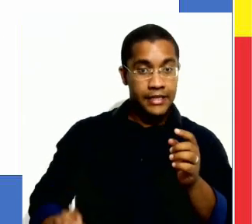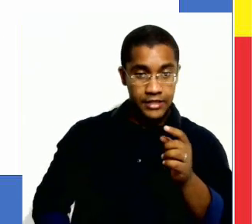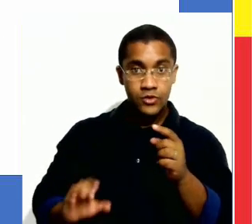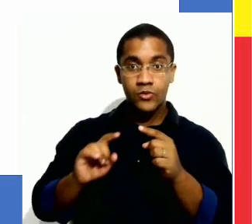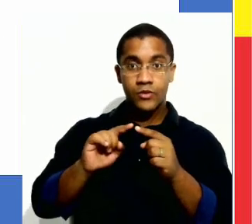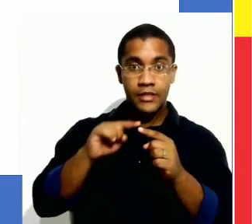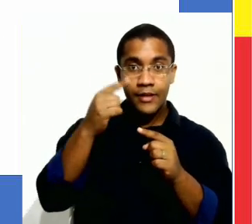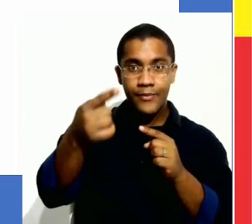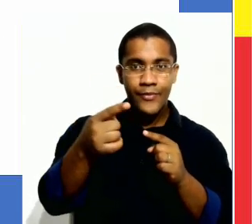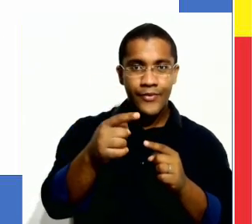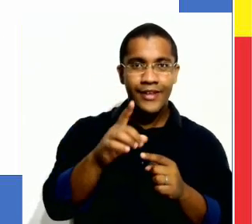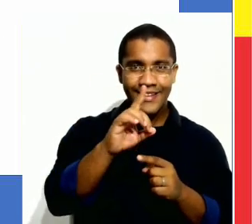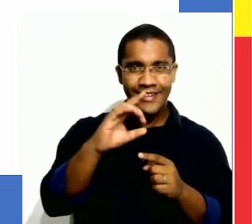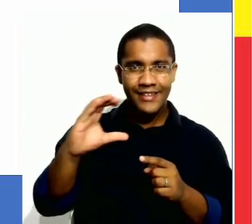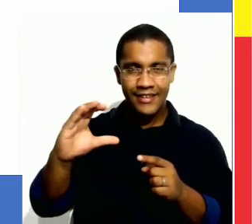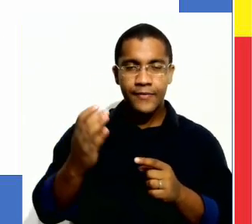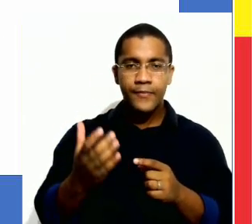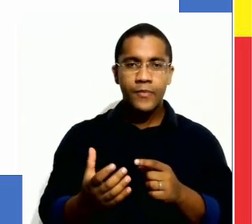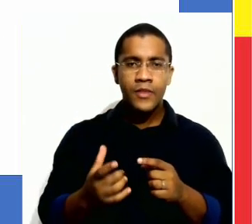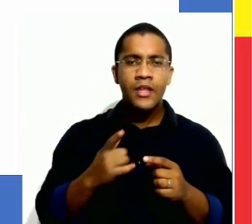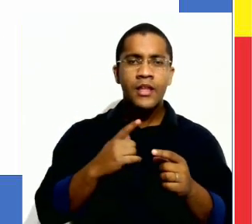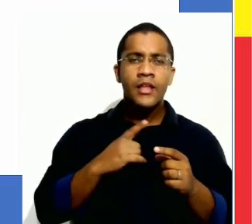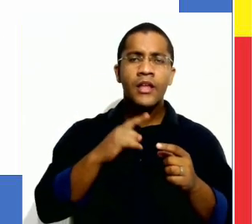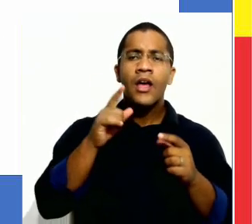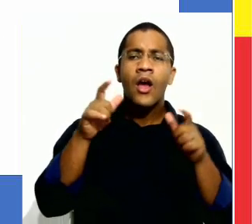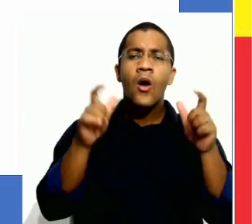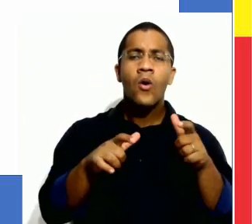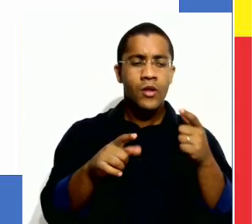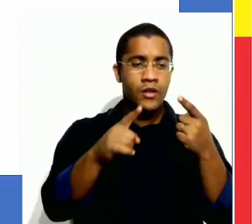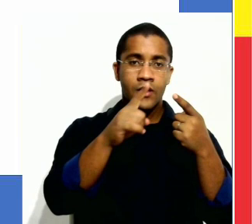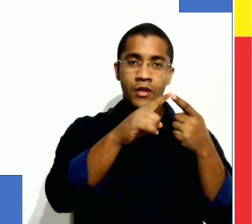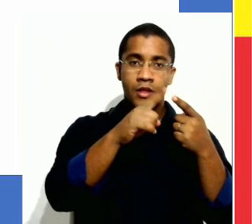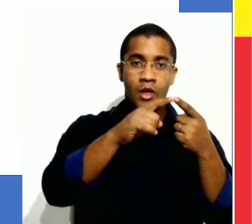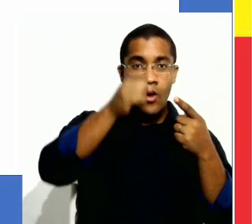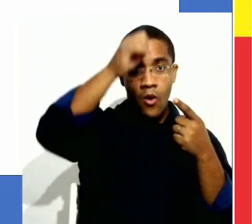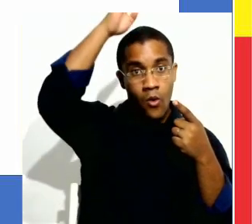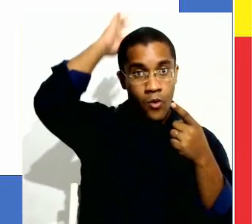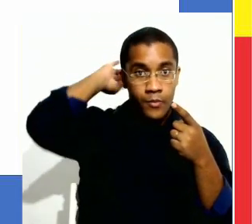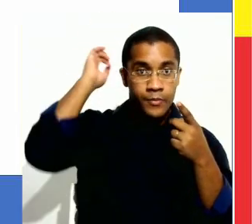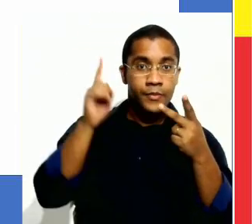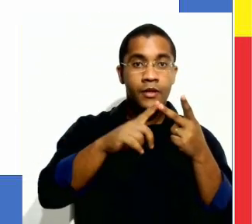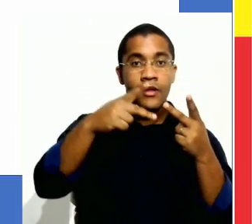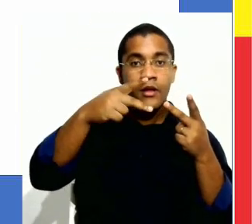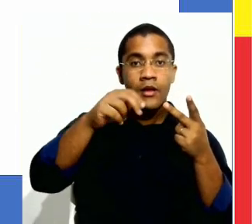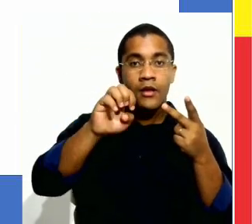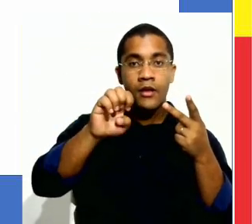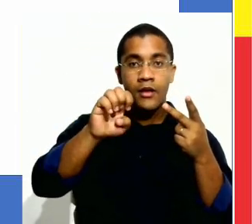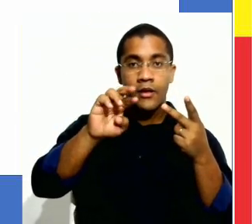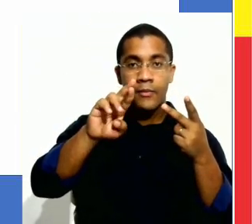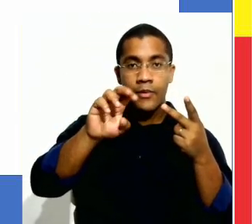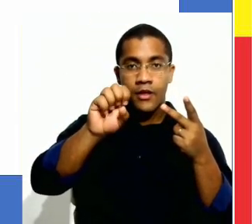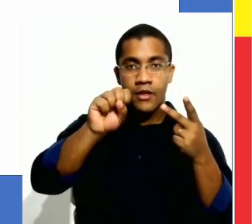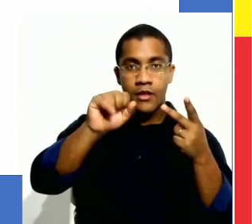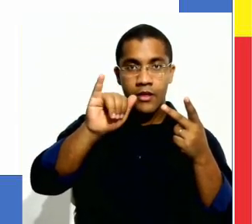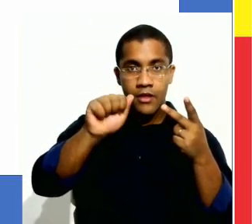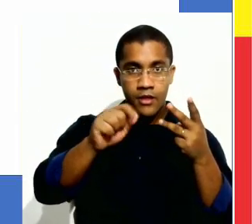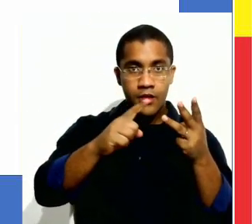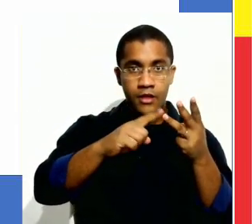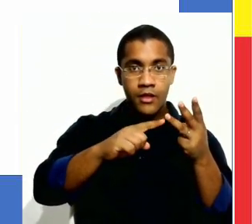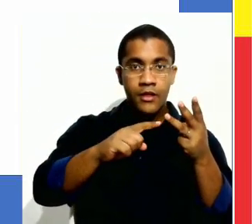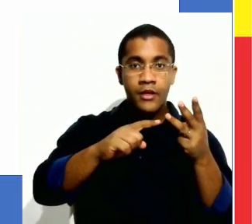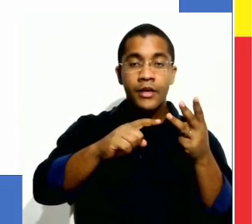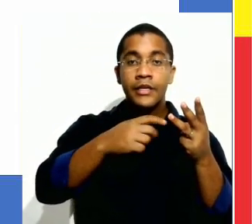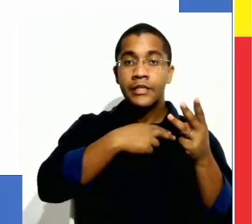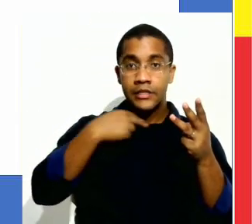De Roma, de Pérsia e China. Então, no século X AC,